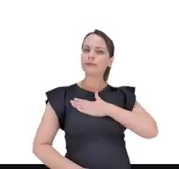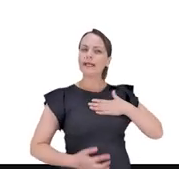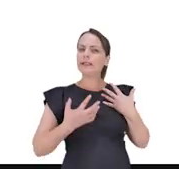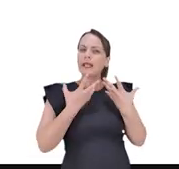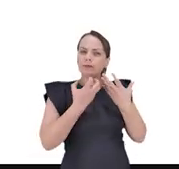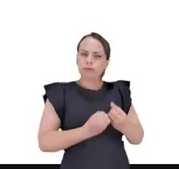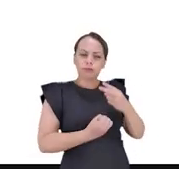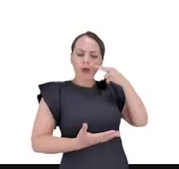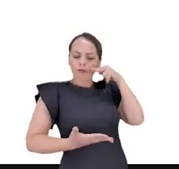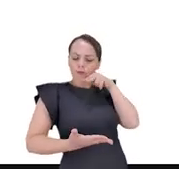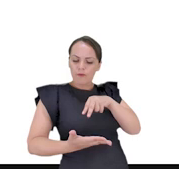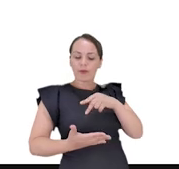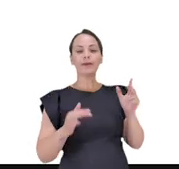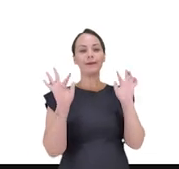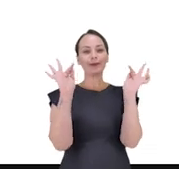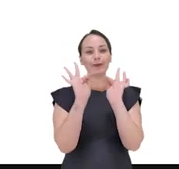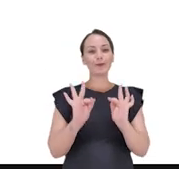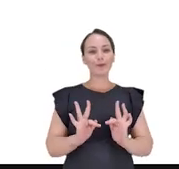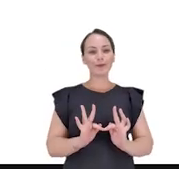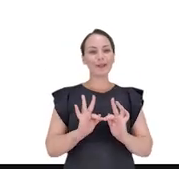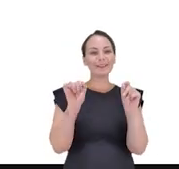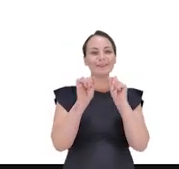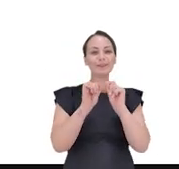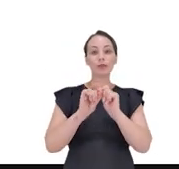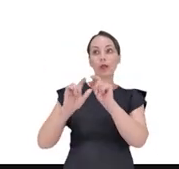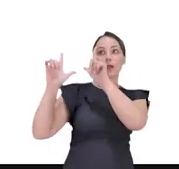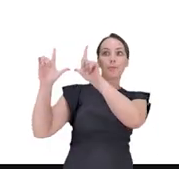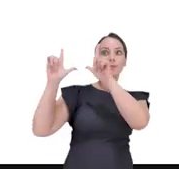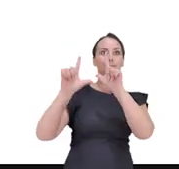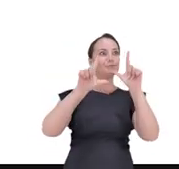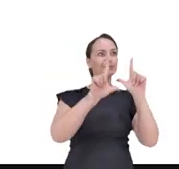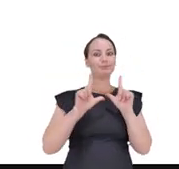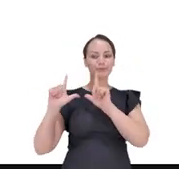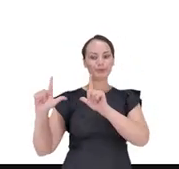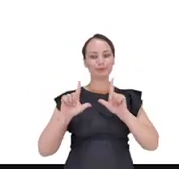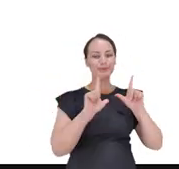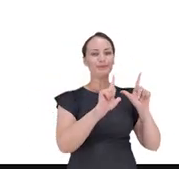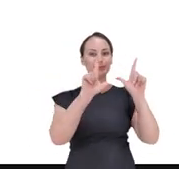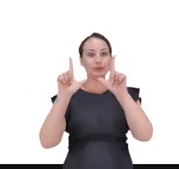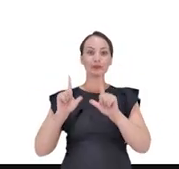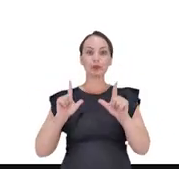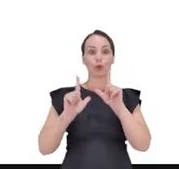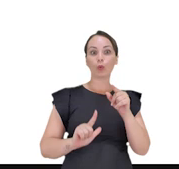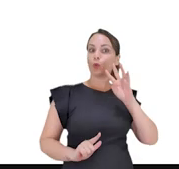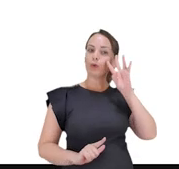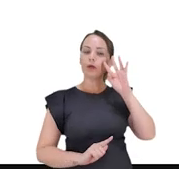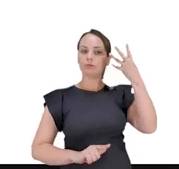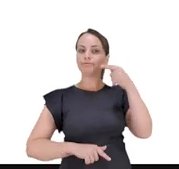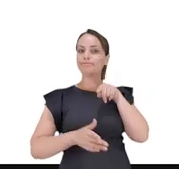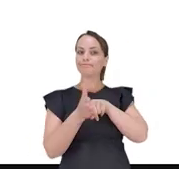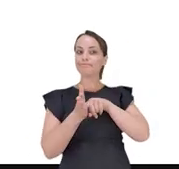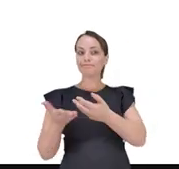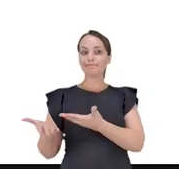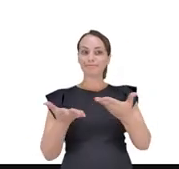receber, e eu ficaria muito feliz de fazer um muralzinho com essa, né, com esse resultado das pesquisas